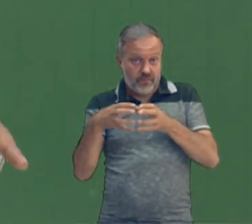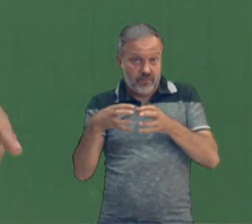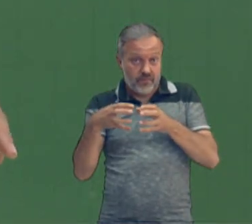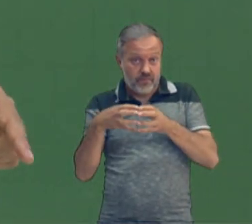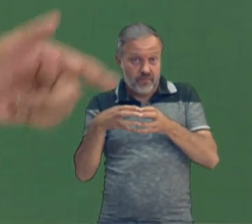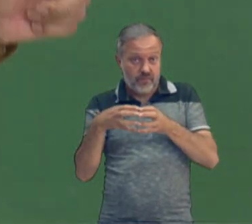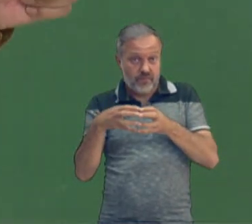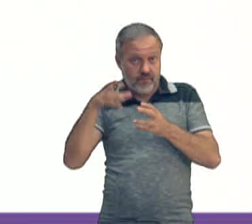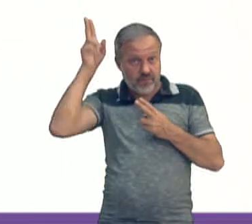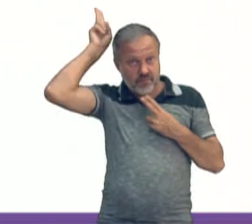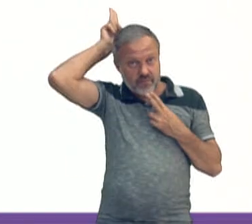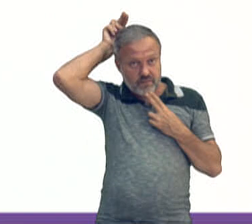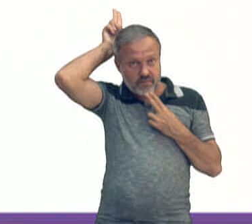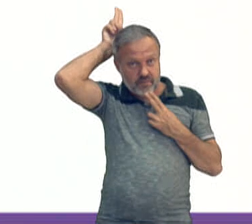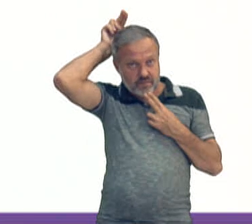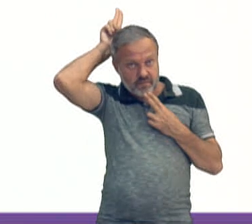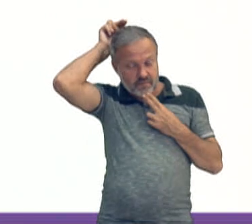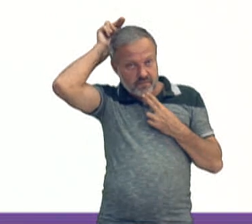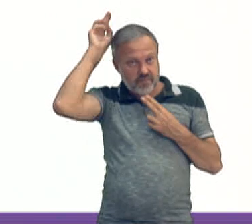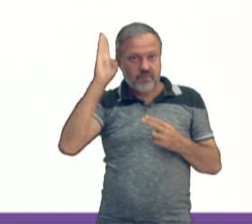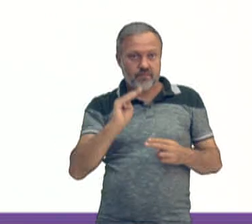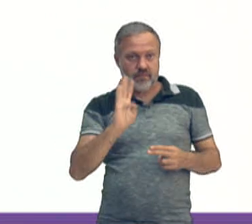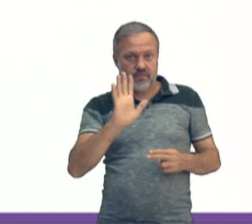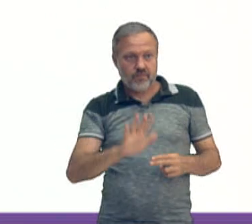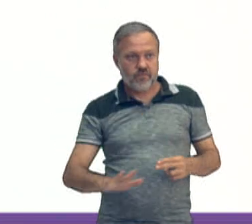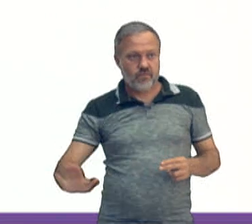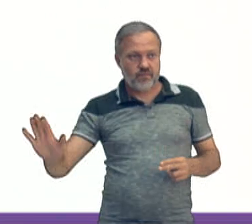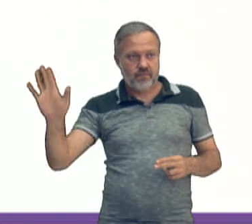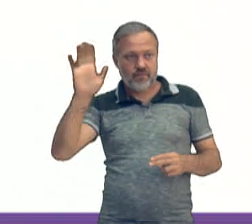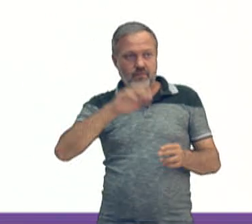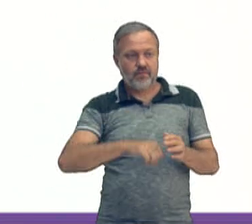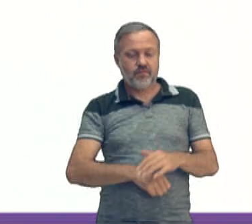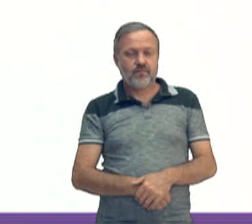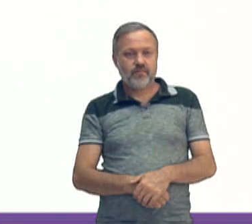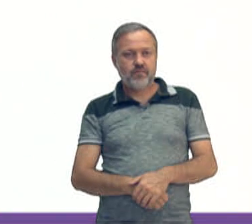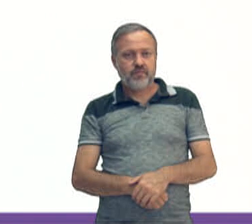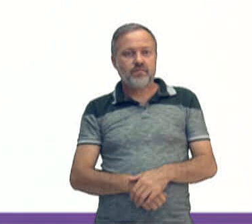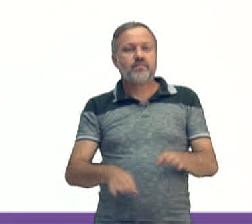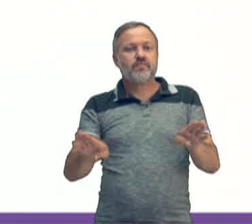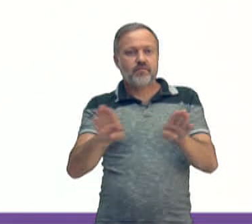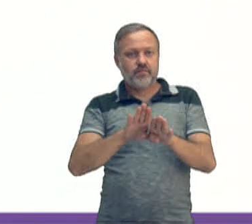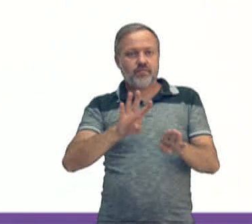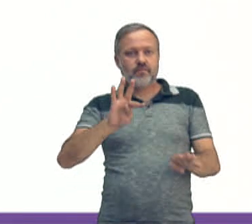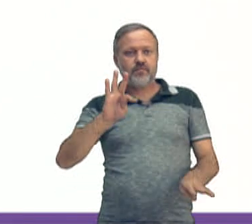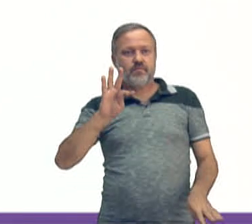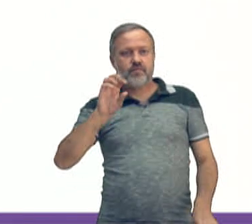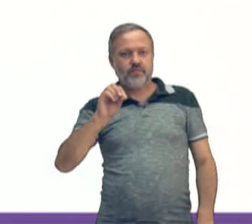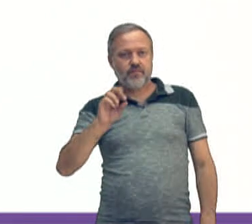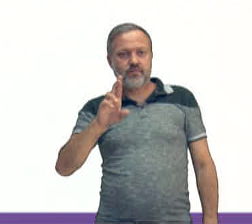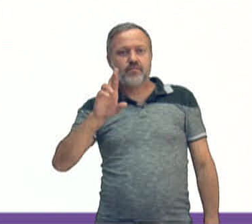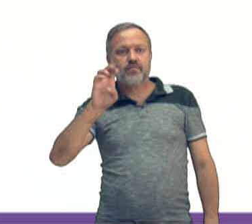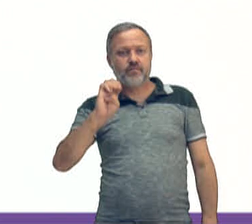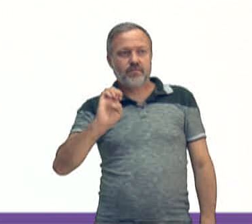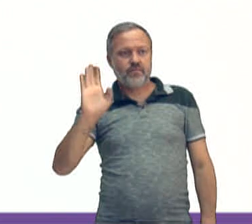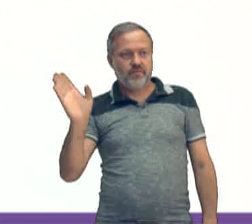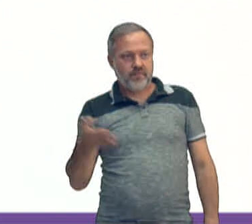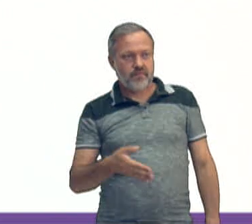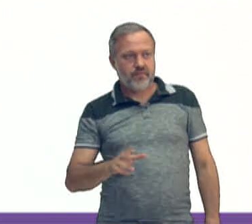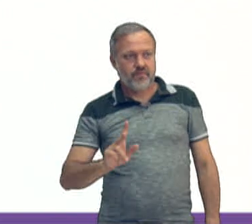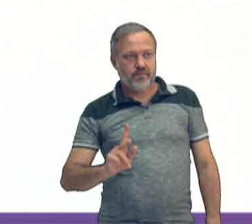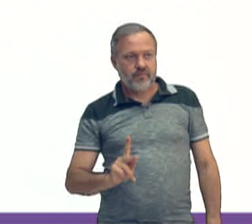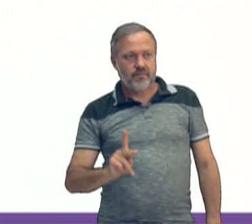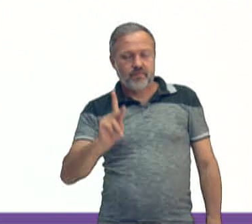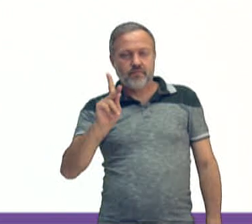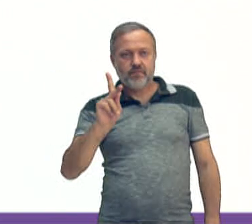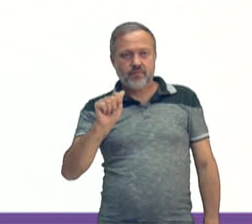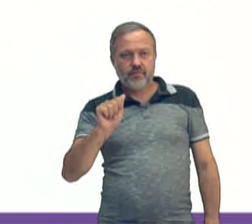indígenas brasileiros. Duas delas, muito conhecidas, são o toré e o quarupi. E nós vamos falar um pouquinho mais sobre